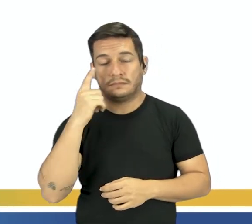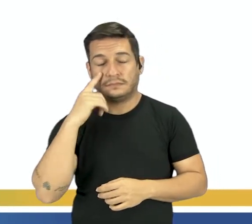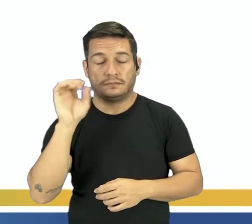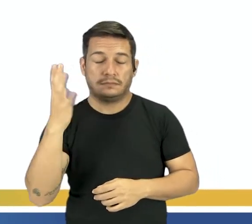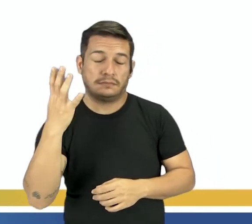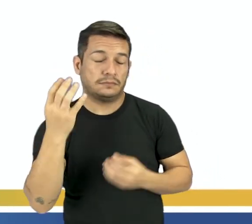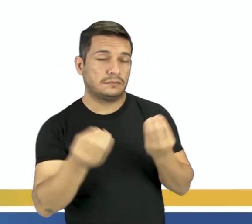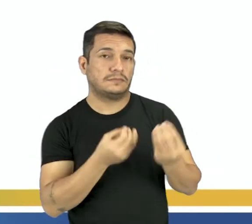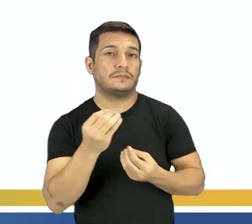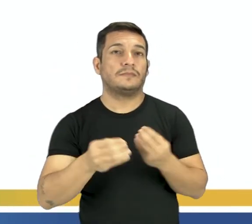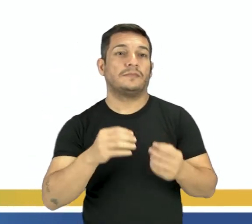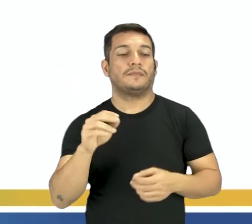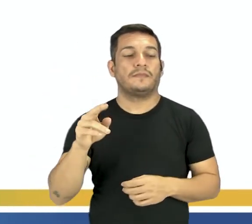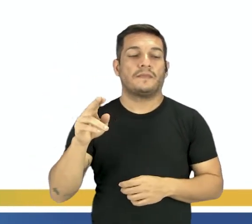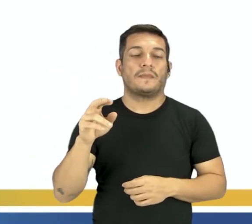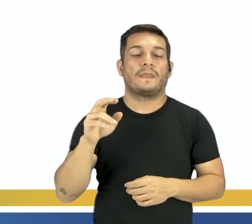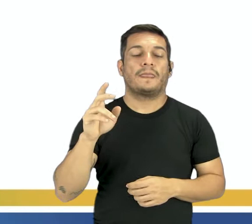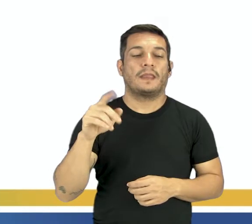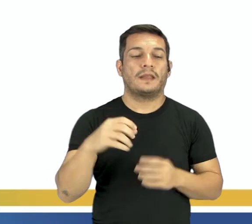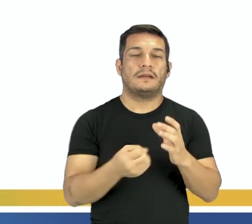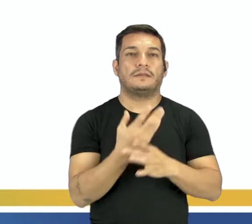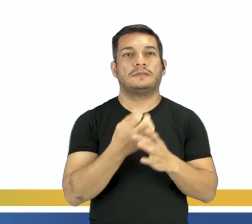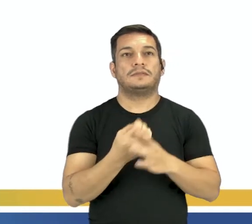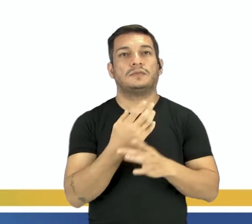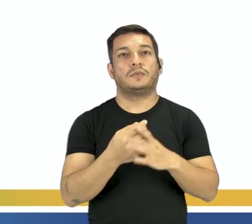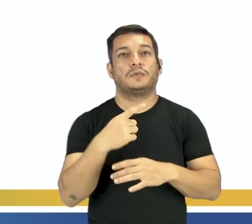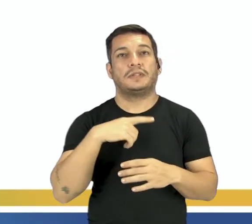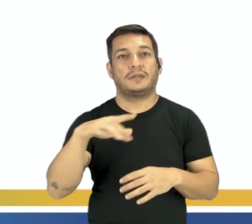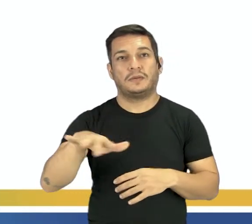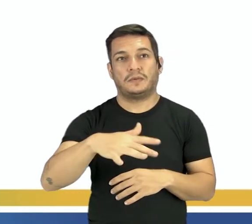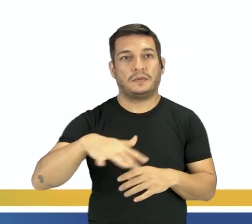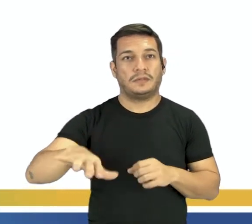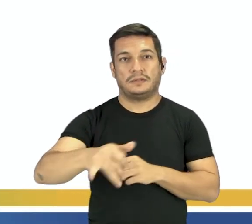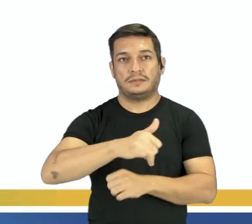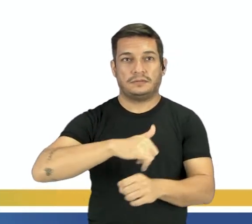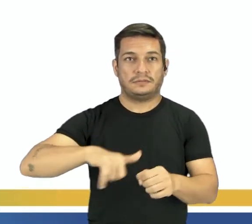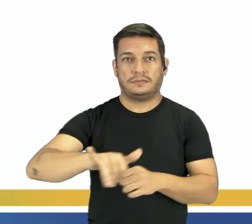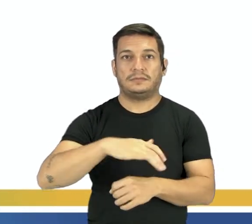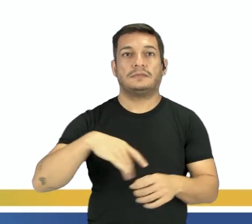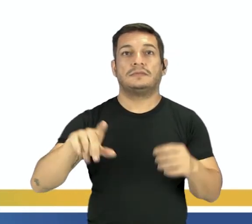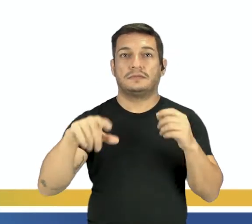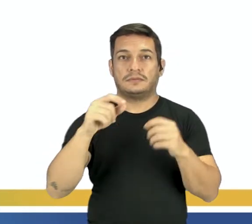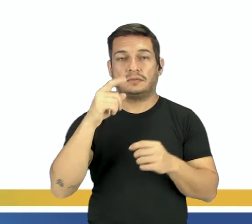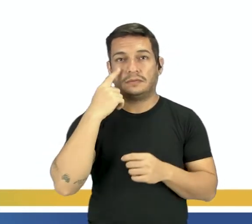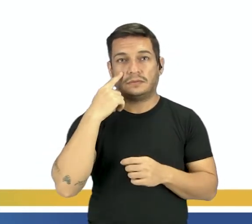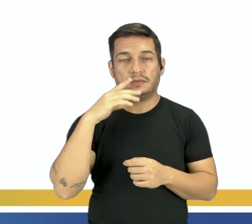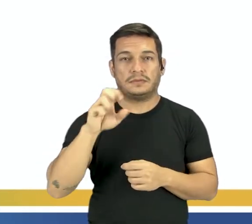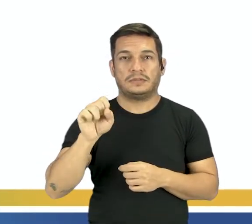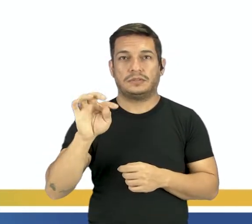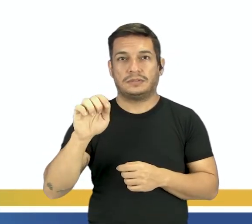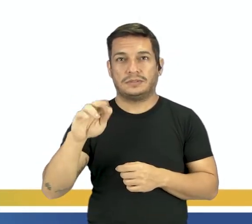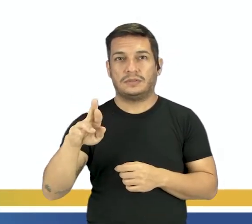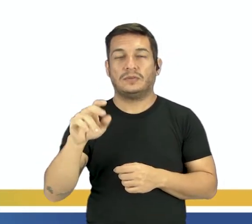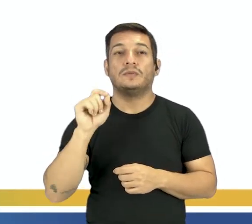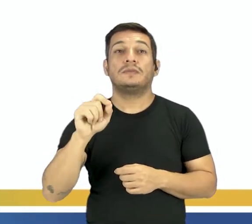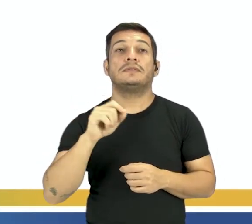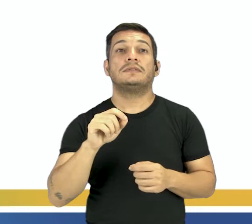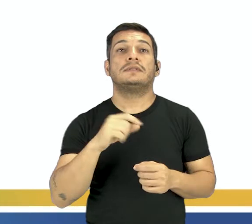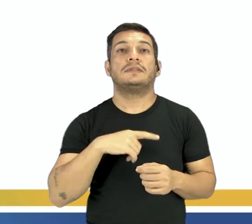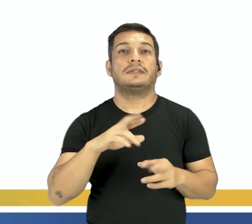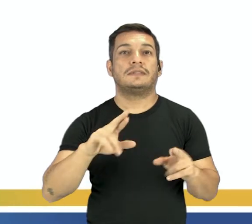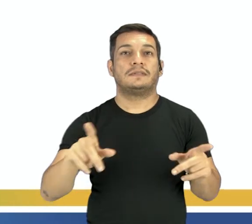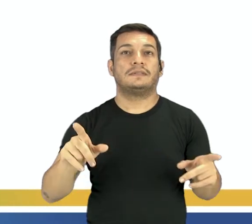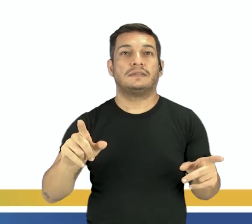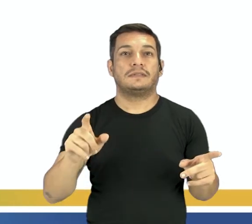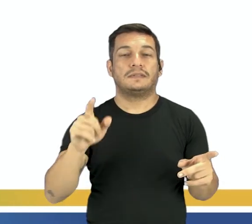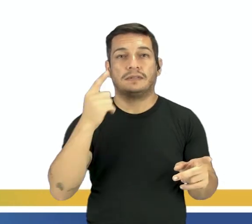assim. O rotor gera um campo magnético que é rotacionado ao redor do estator. o que induz a